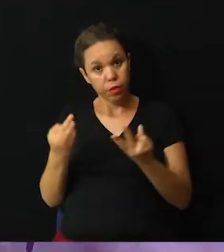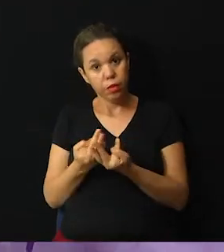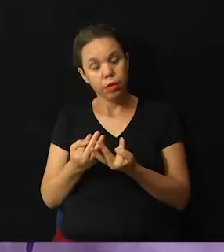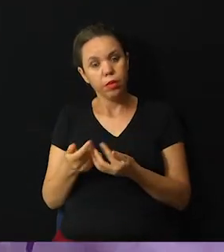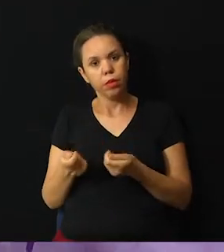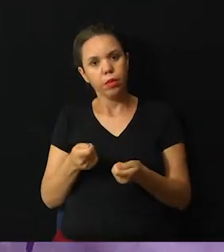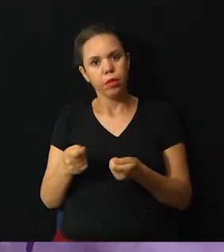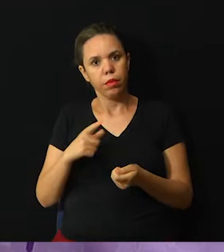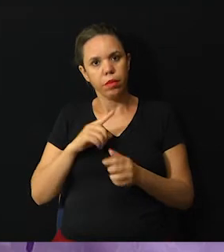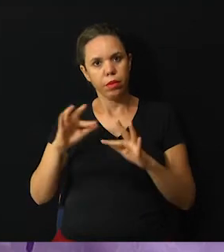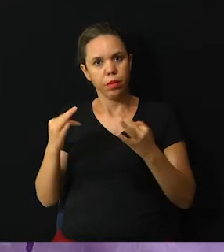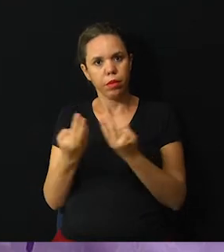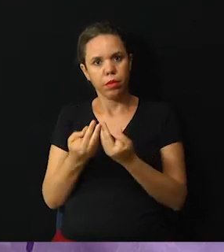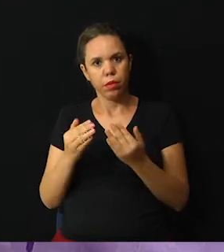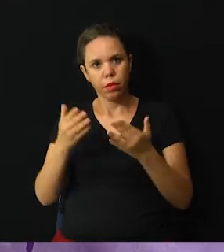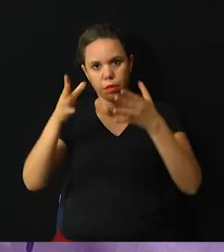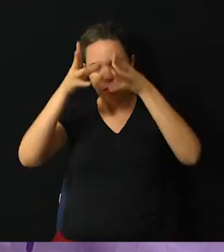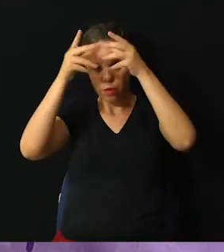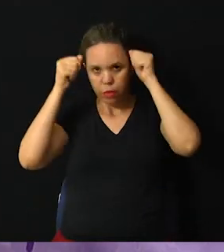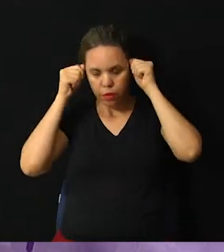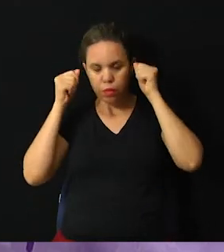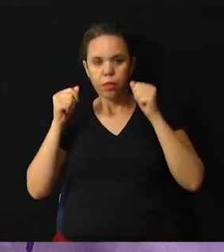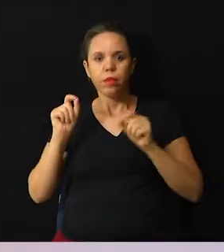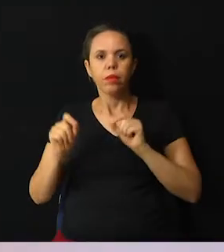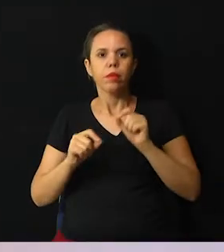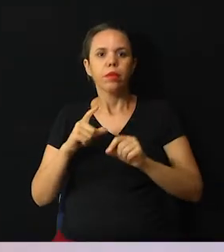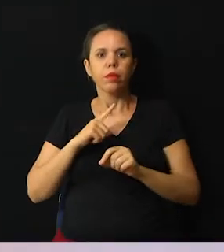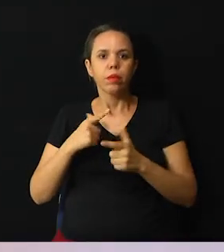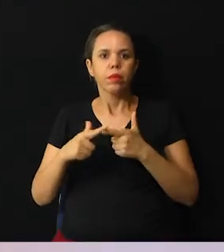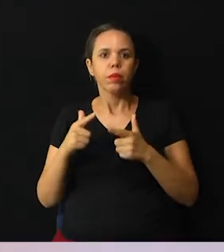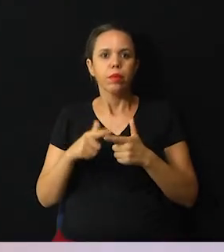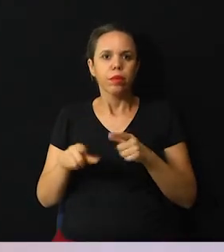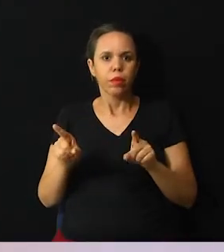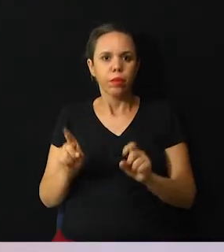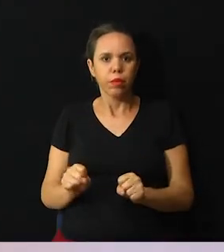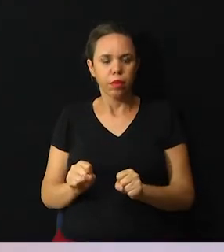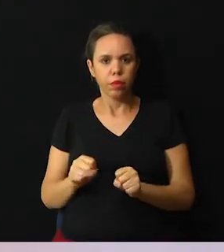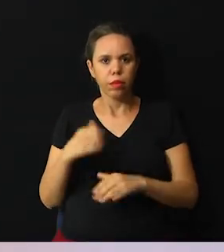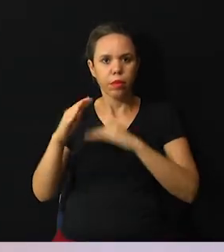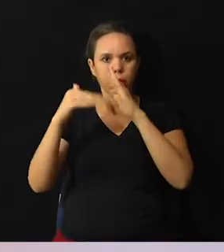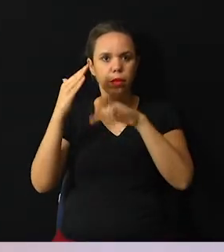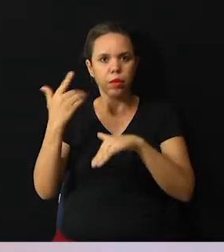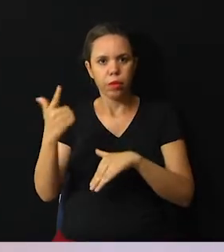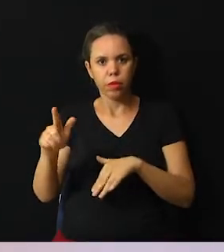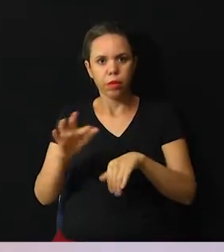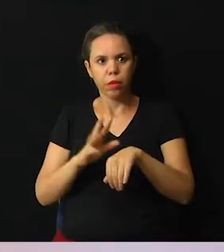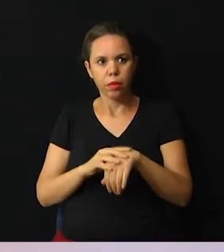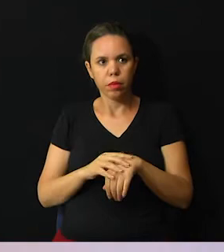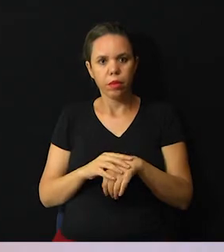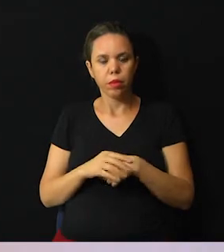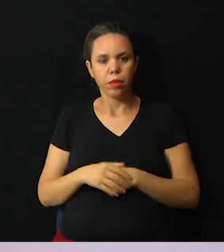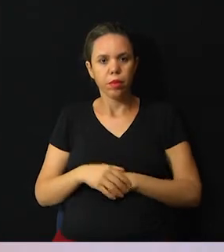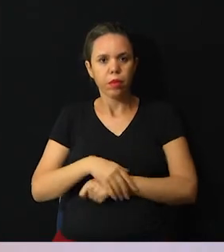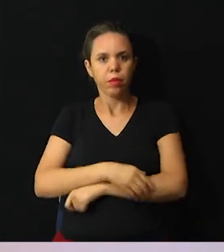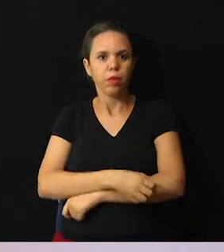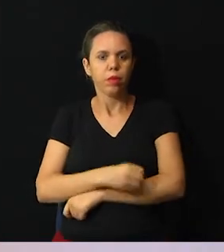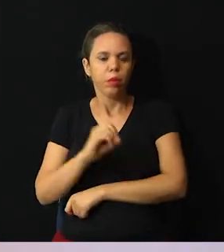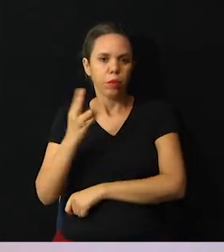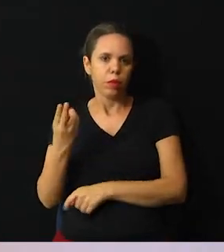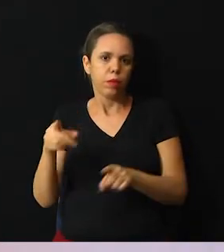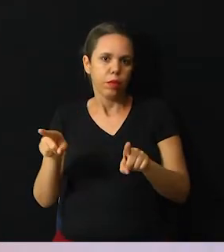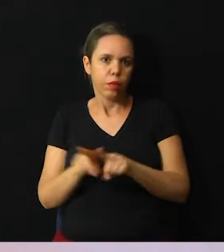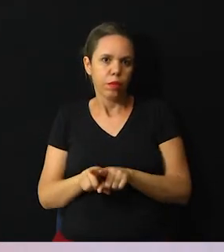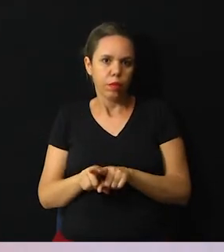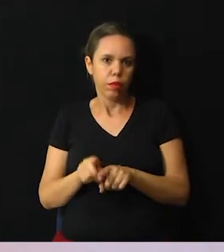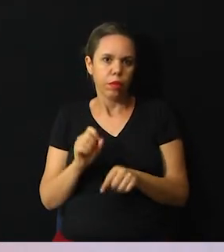acaba lidando quando tem um parente com Alzheimer. Doutora, quem tem Alzheimer também pode vir a desenvolver outras demências ou